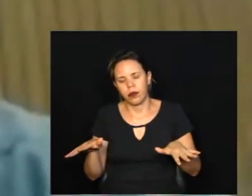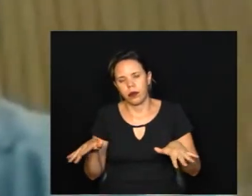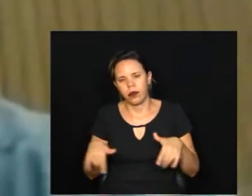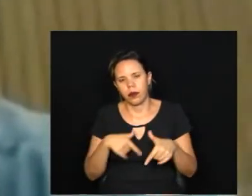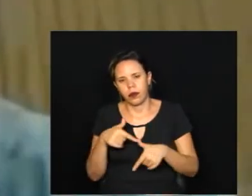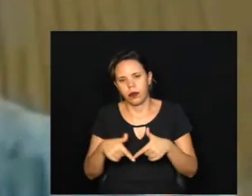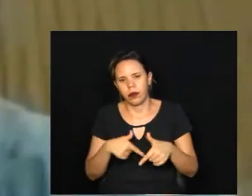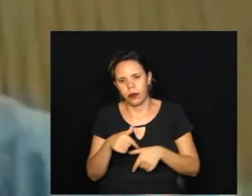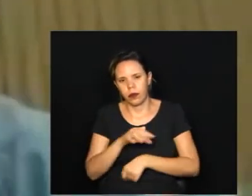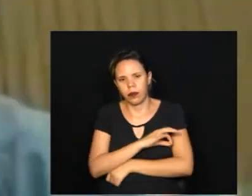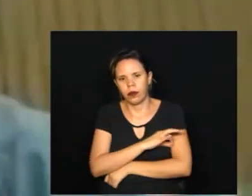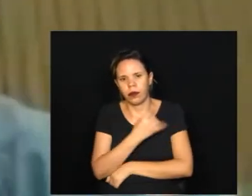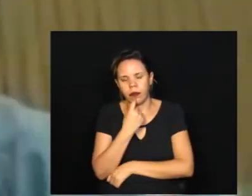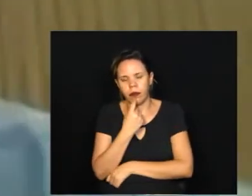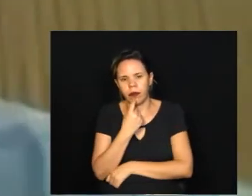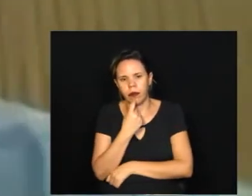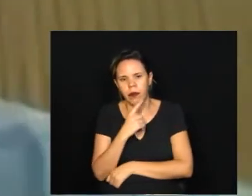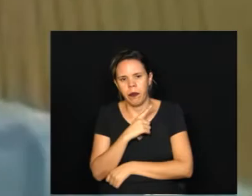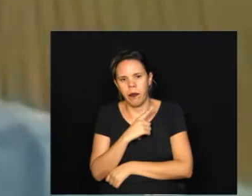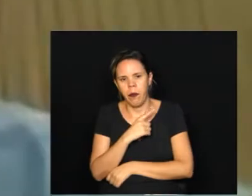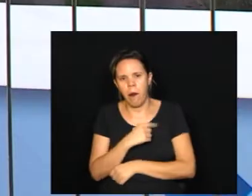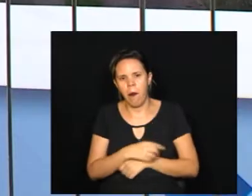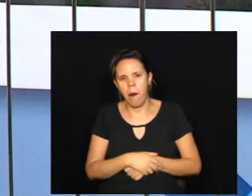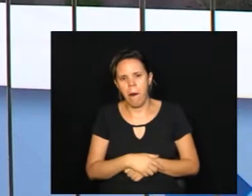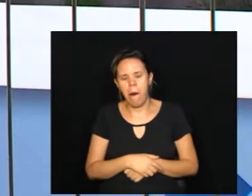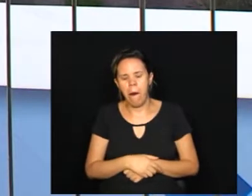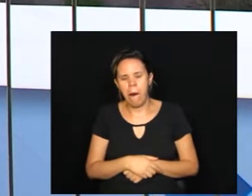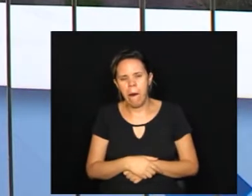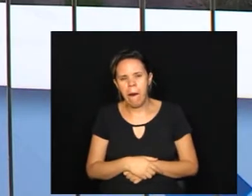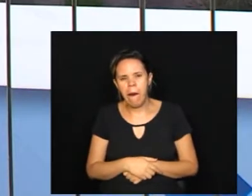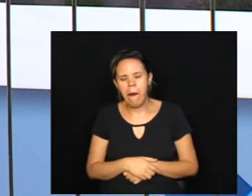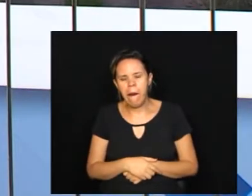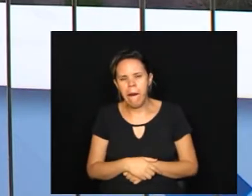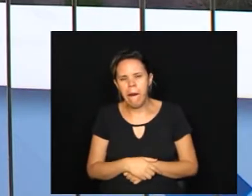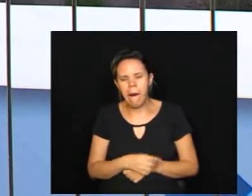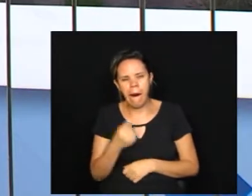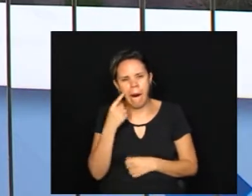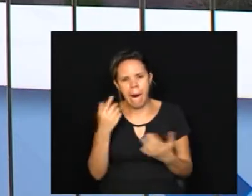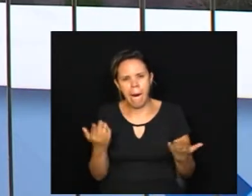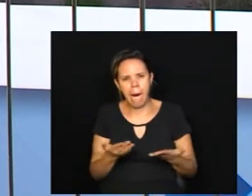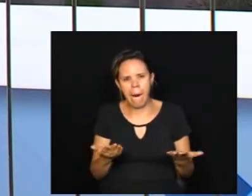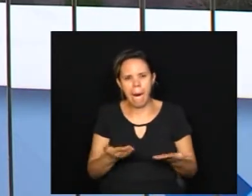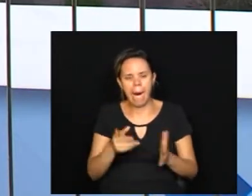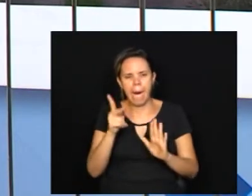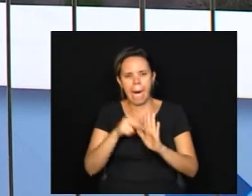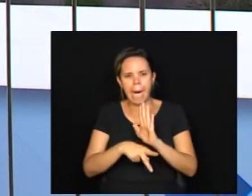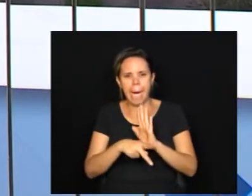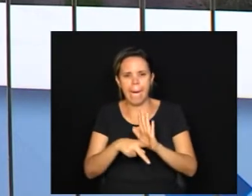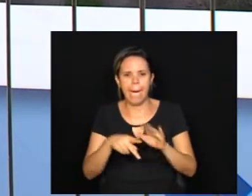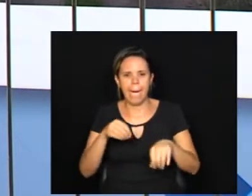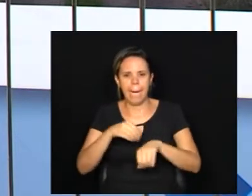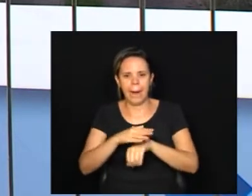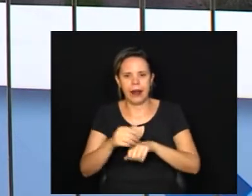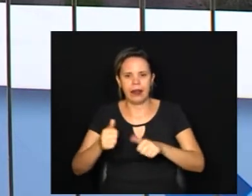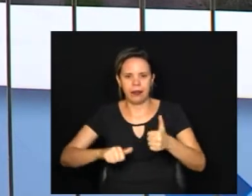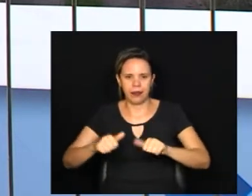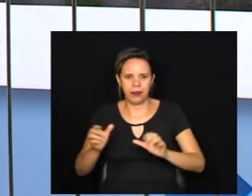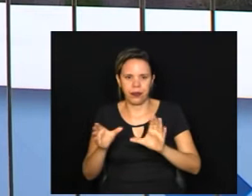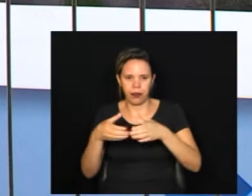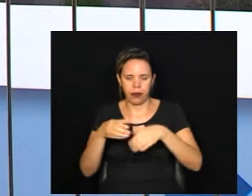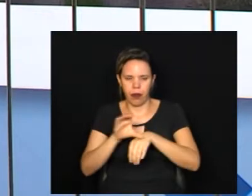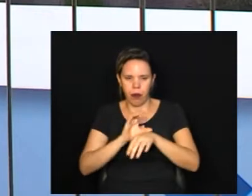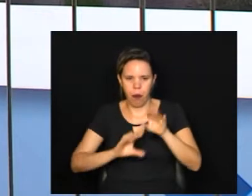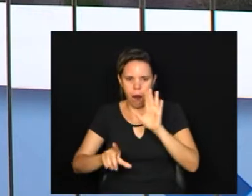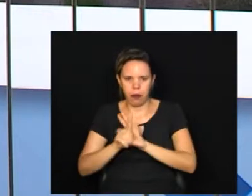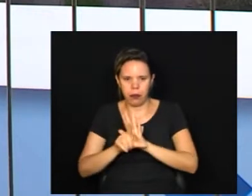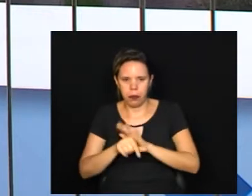na Prefeitura de Campinas, para ter uma ideia. Olha só, e agora o projeto vai passar, então, pela Comissão de